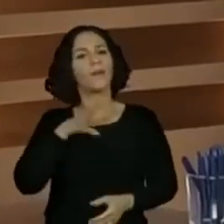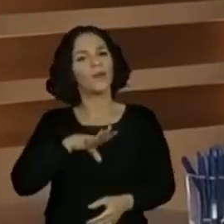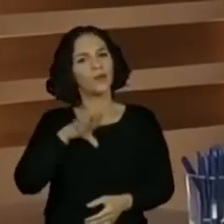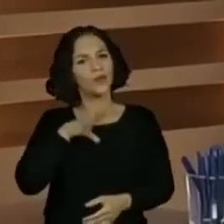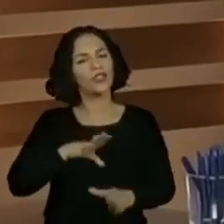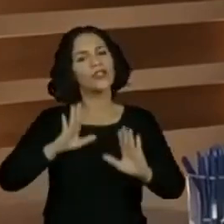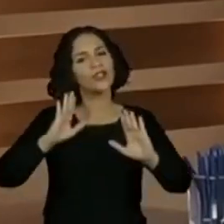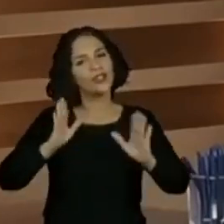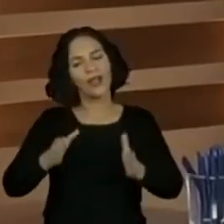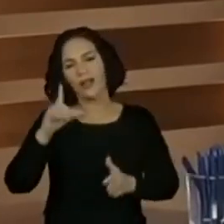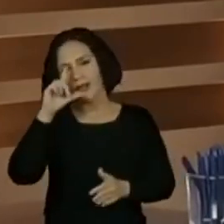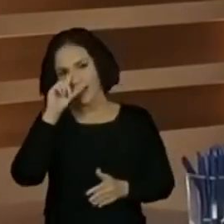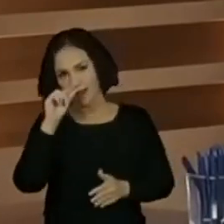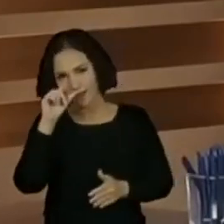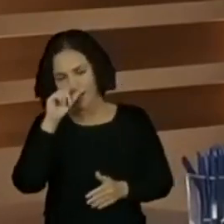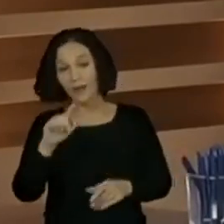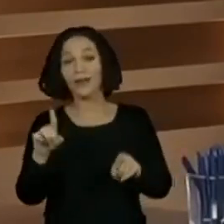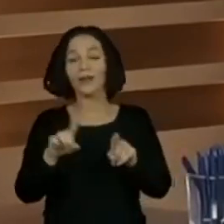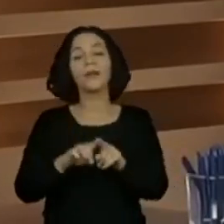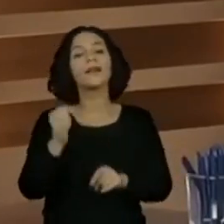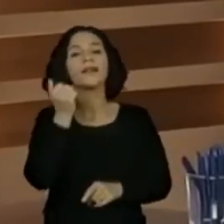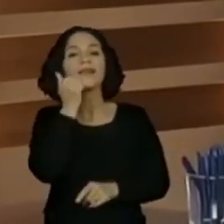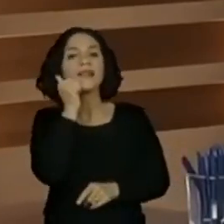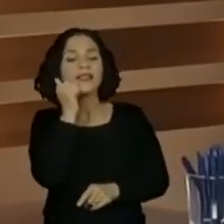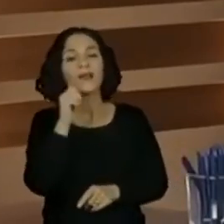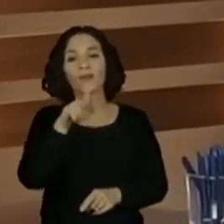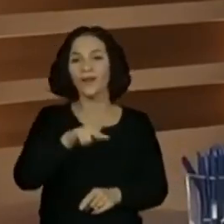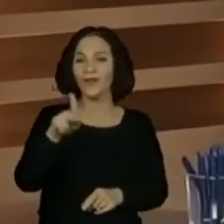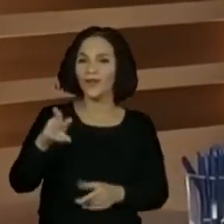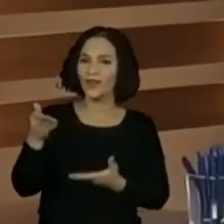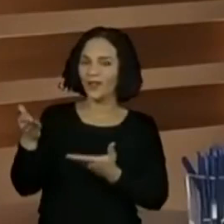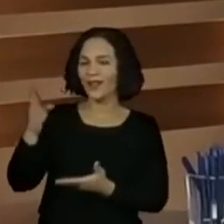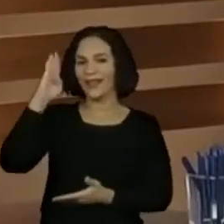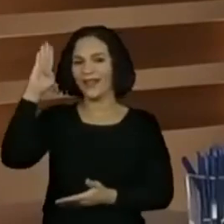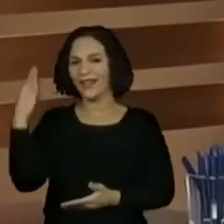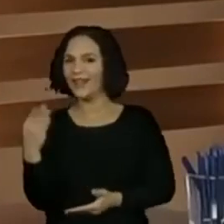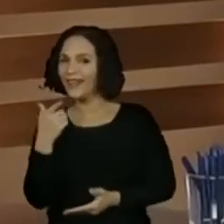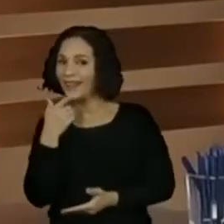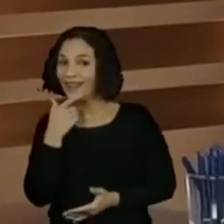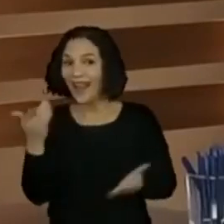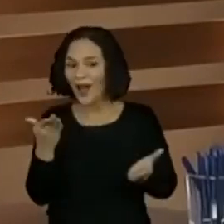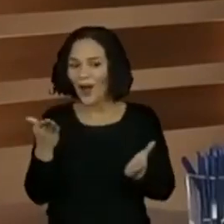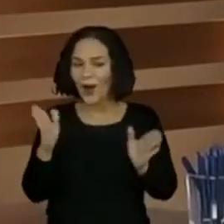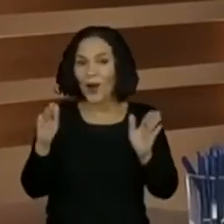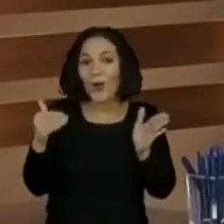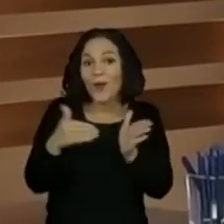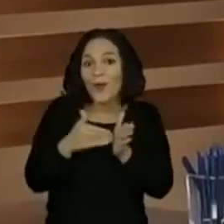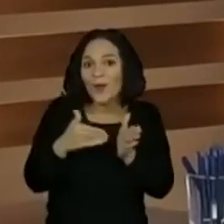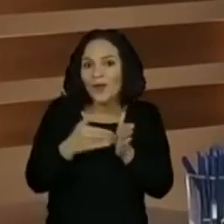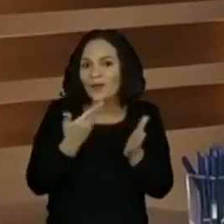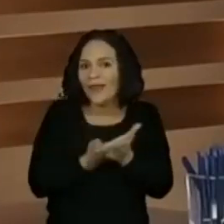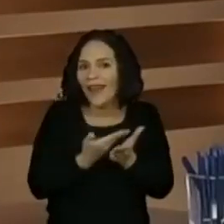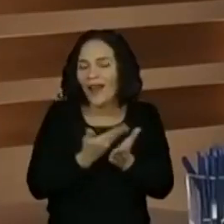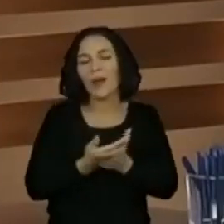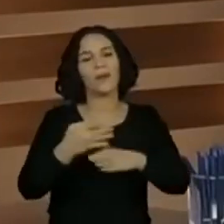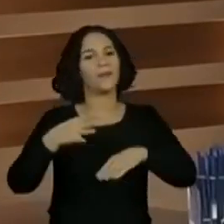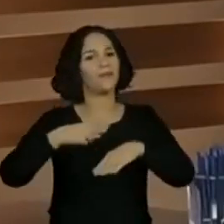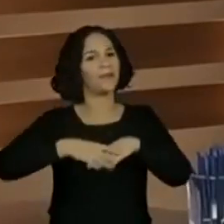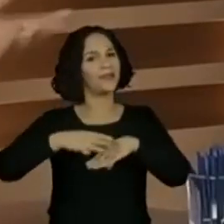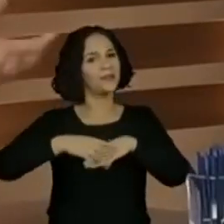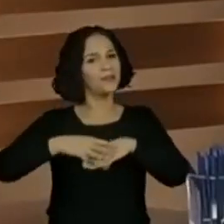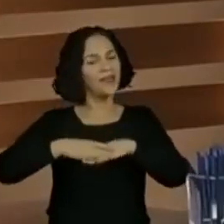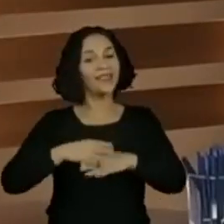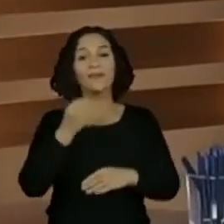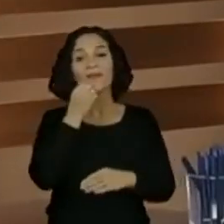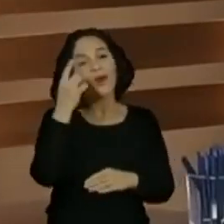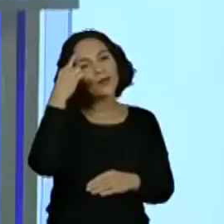a professora Ana Paula, aula de ciências agora com a professora Kelly e agora para a gente fechar o dia, fechar a nossa manhã, matemática.